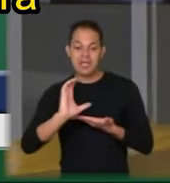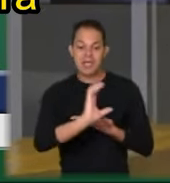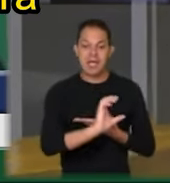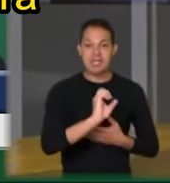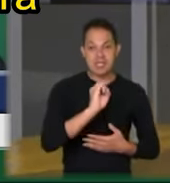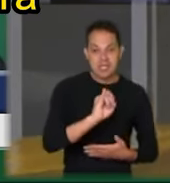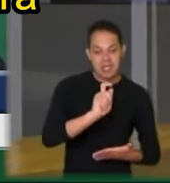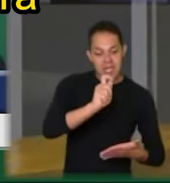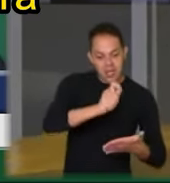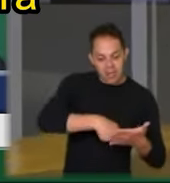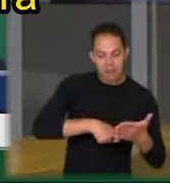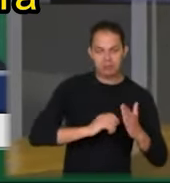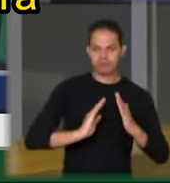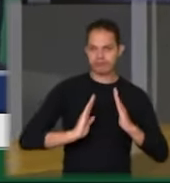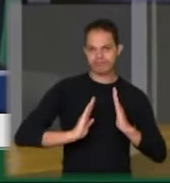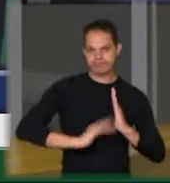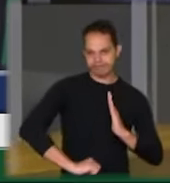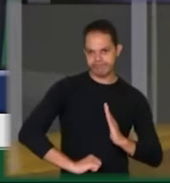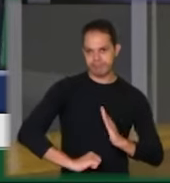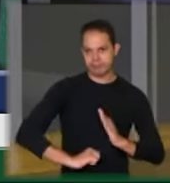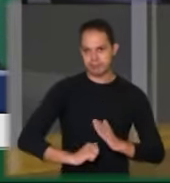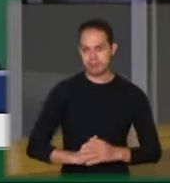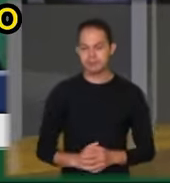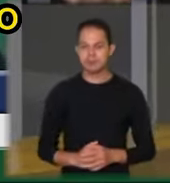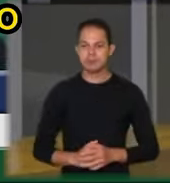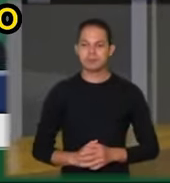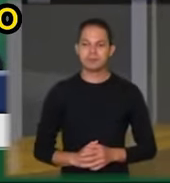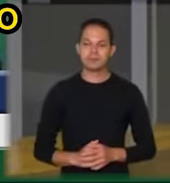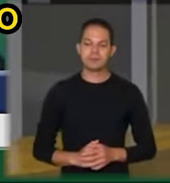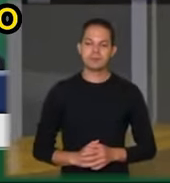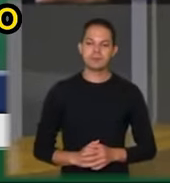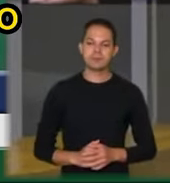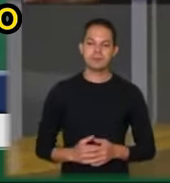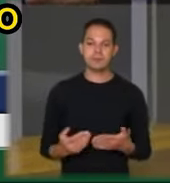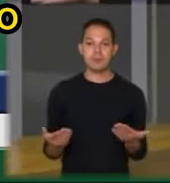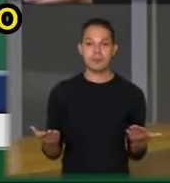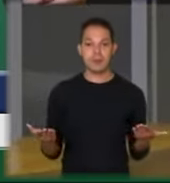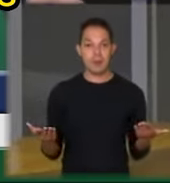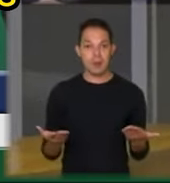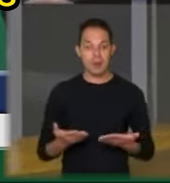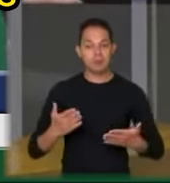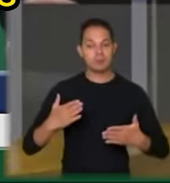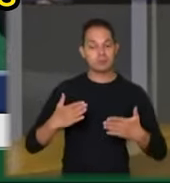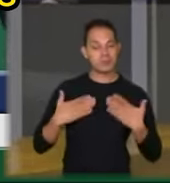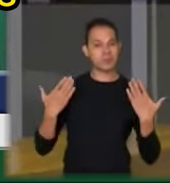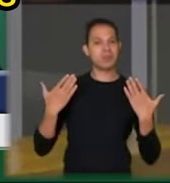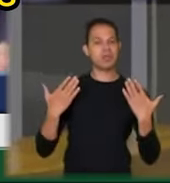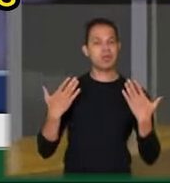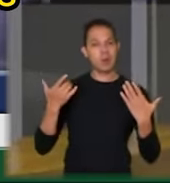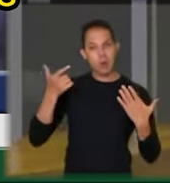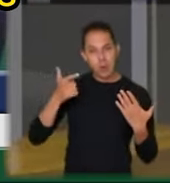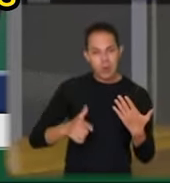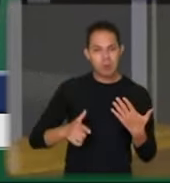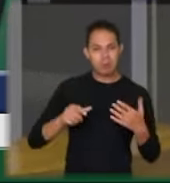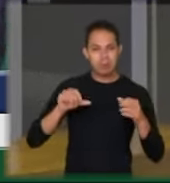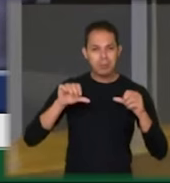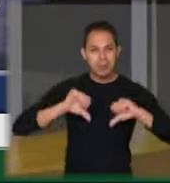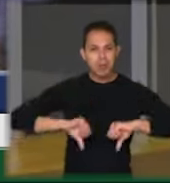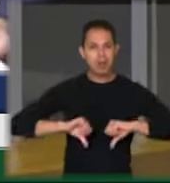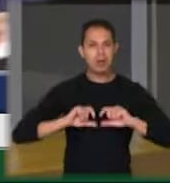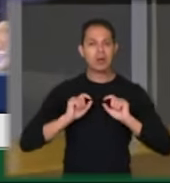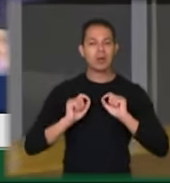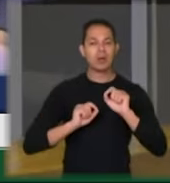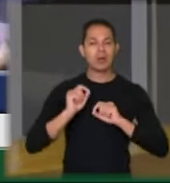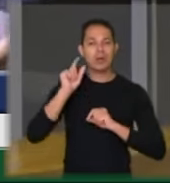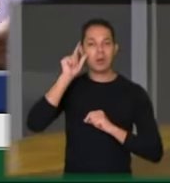retirem a assinatura dessa CPMI. E agora nós estamos sendo surpreendidos por notícias piores.